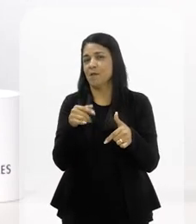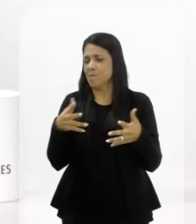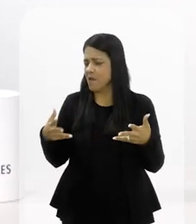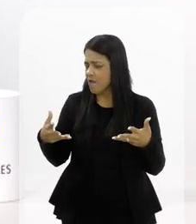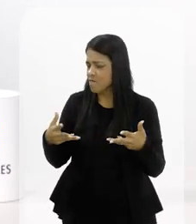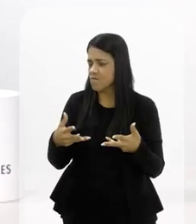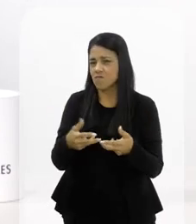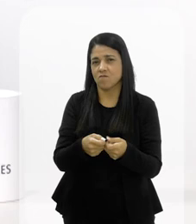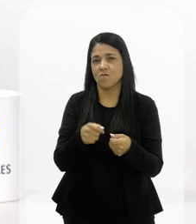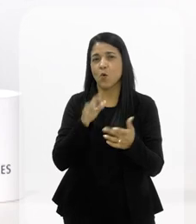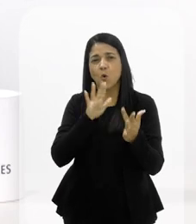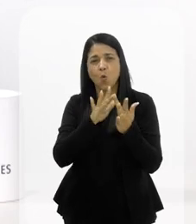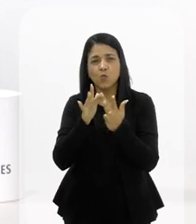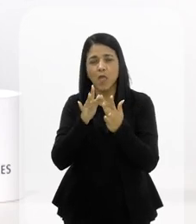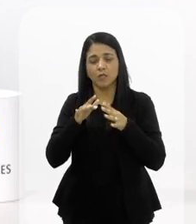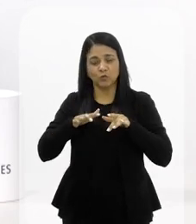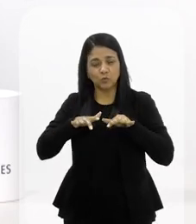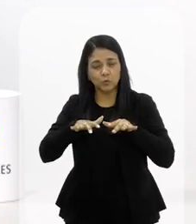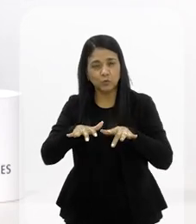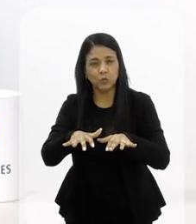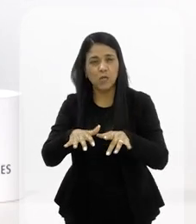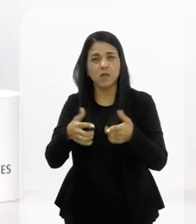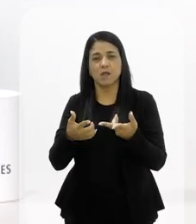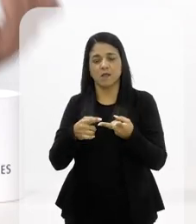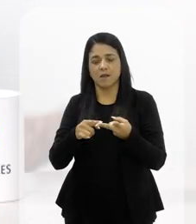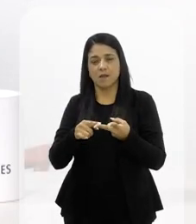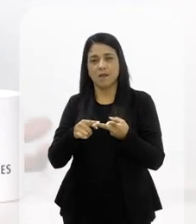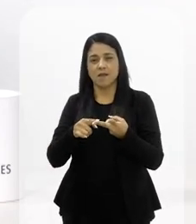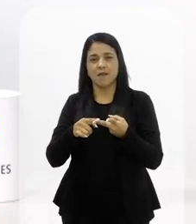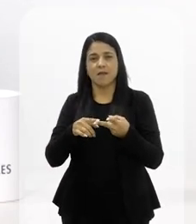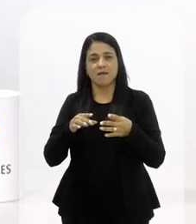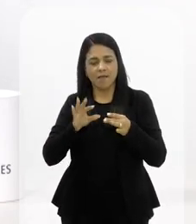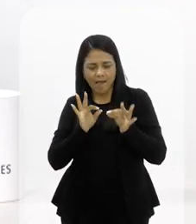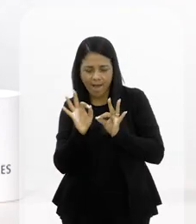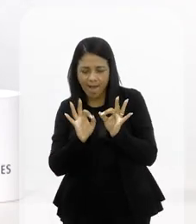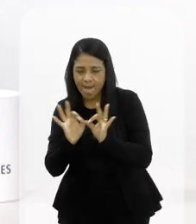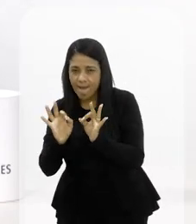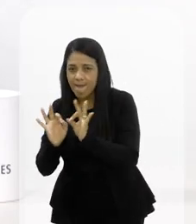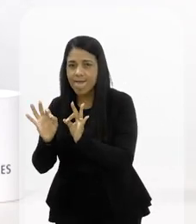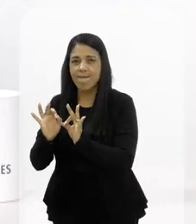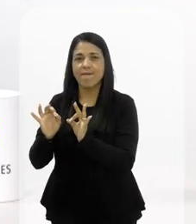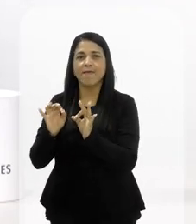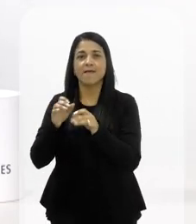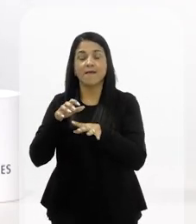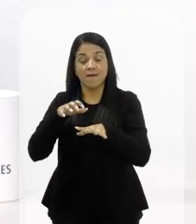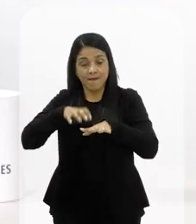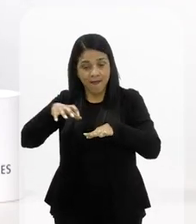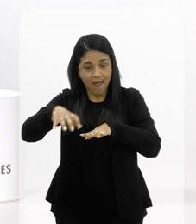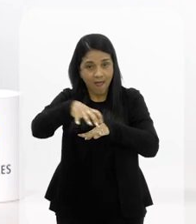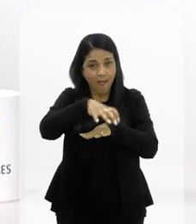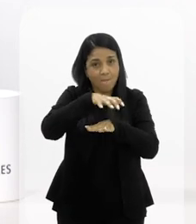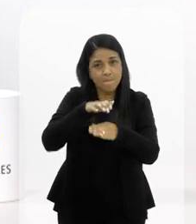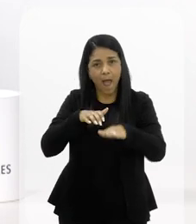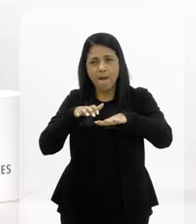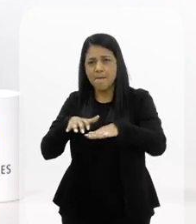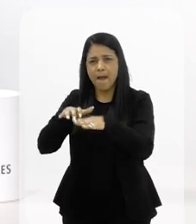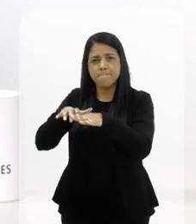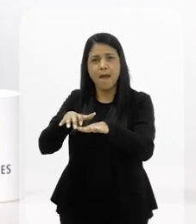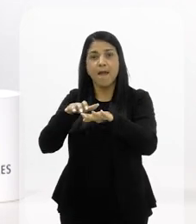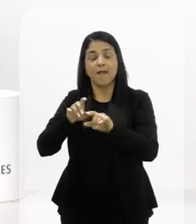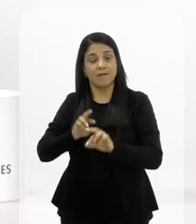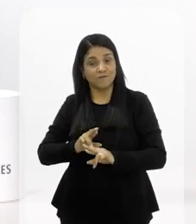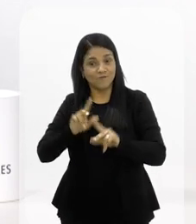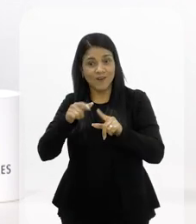maravilhoso porque aí eu tinha contato com costureira tinha contato com os aderecistas né carro alegórico também era uma outra